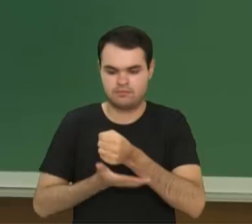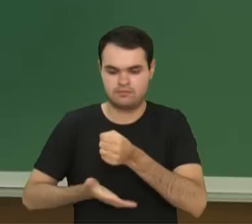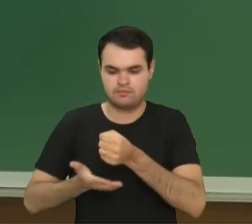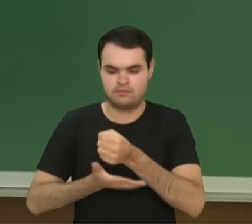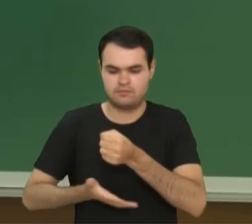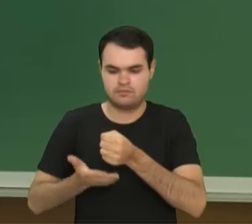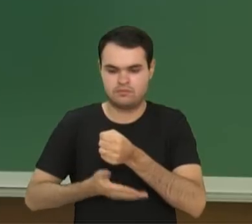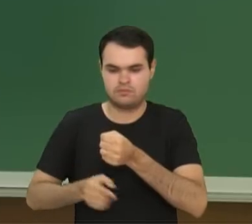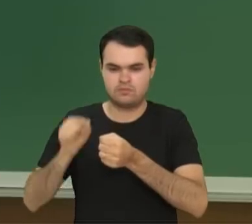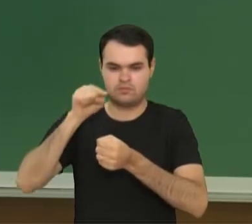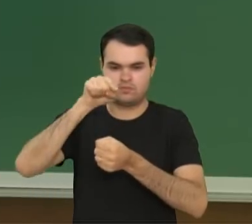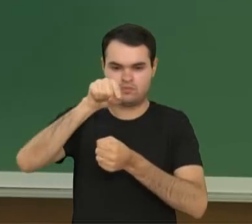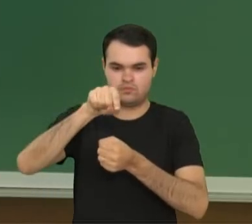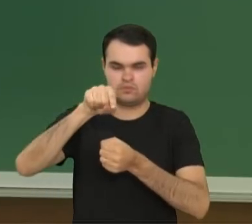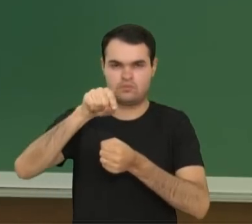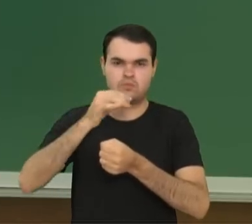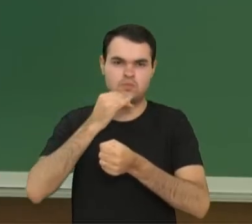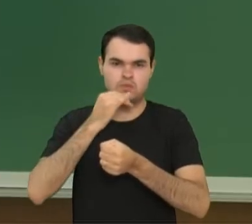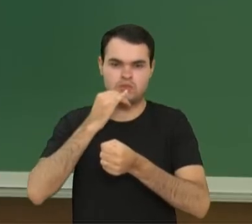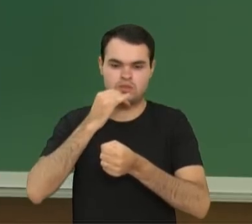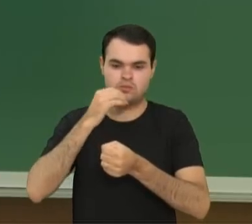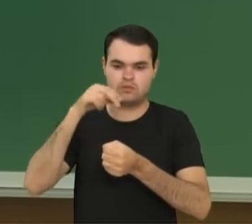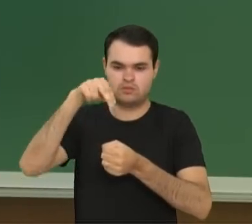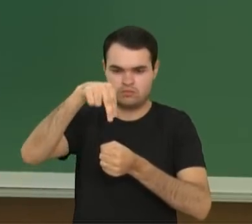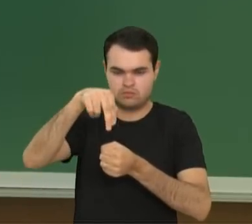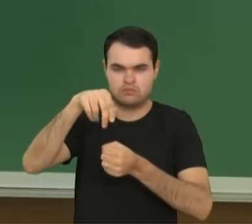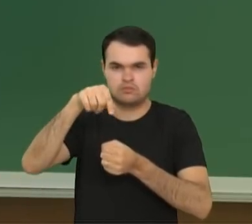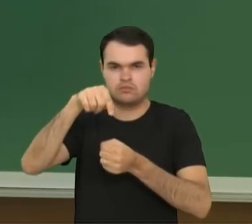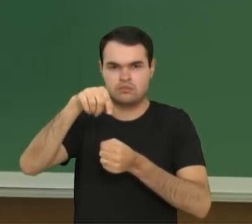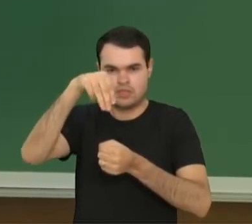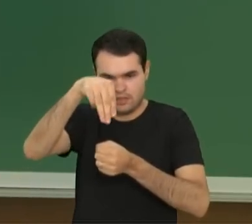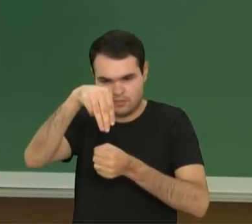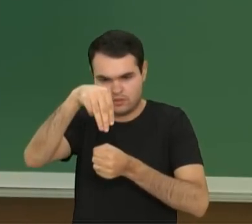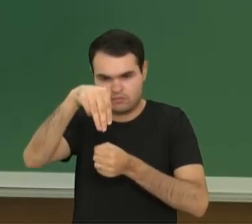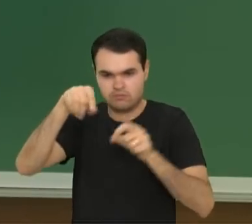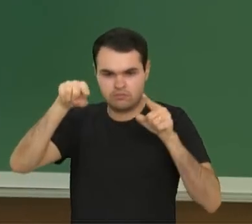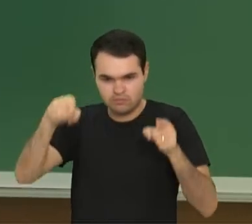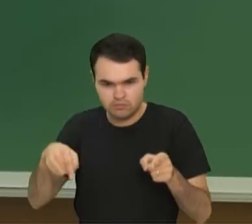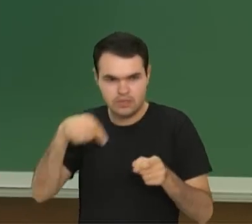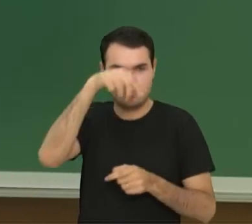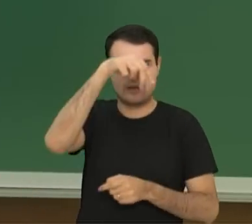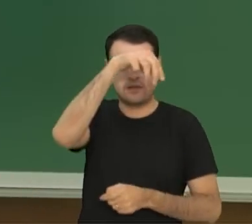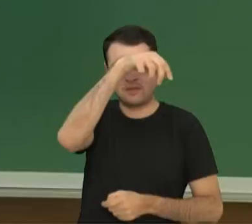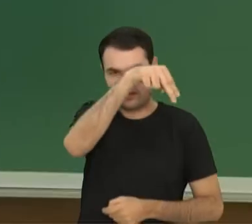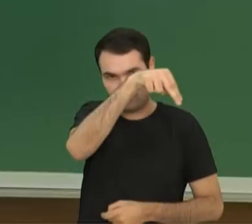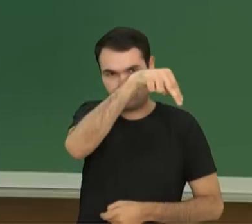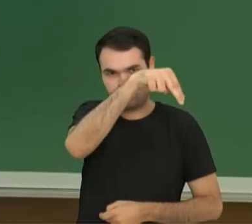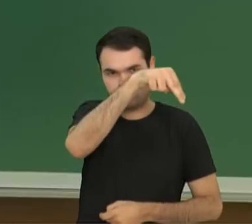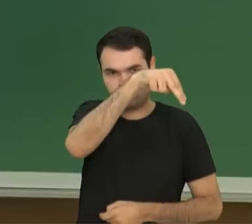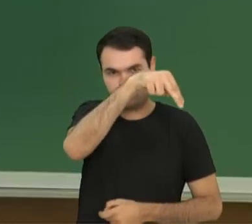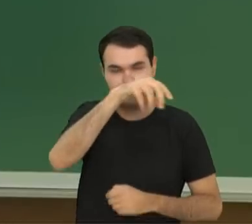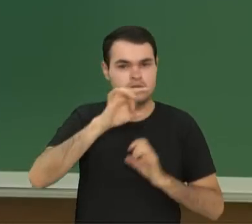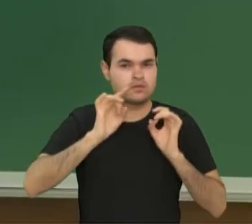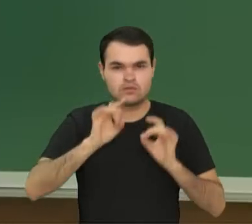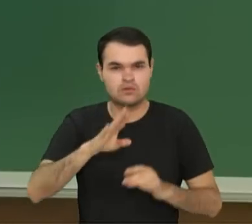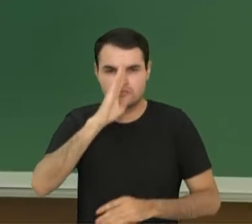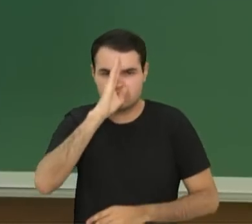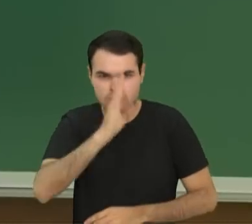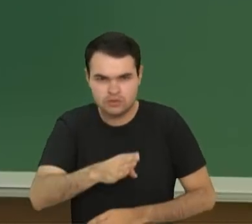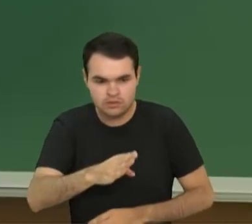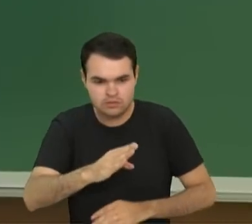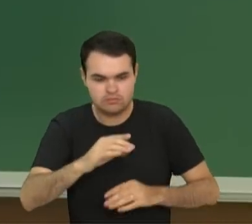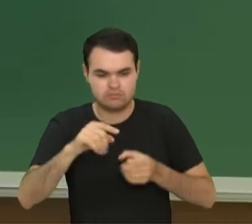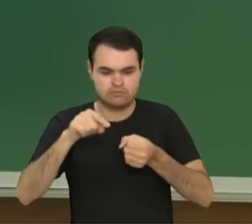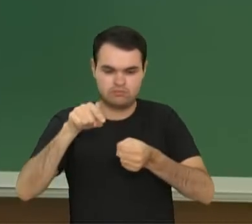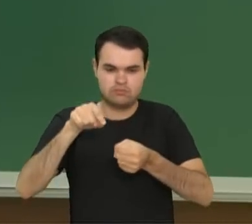valor elevado, por exemplo, a m, e elevado a n. Basta eu multiplicar